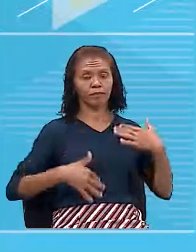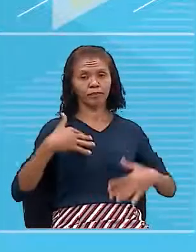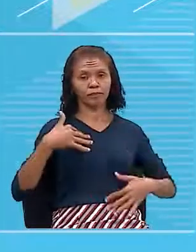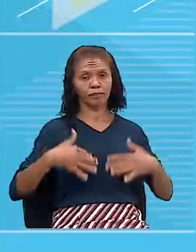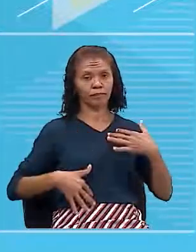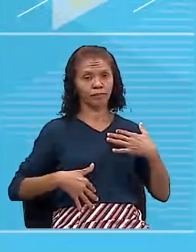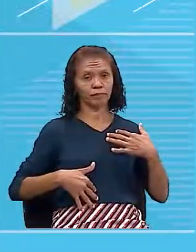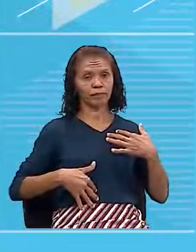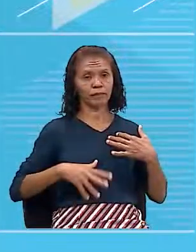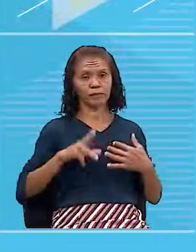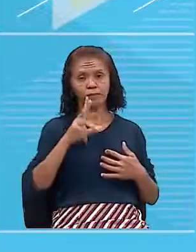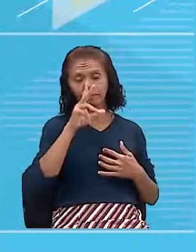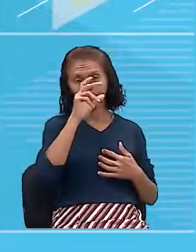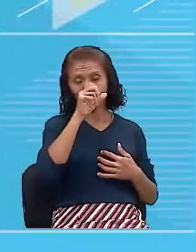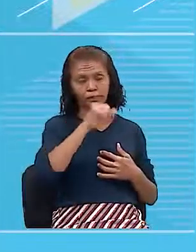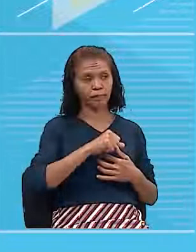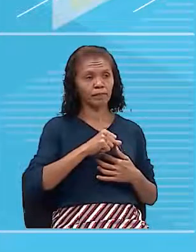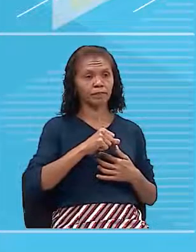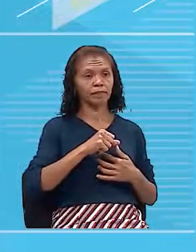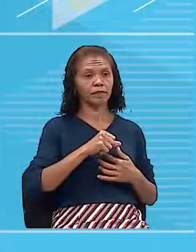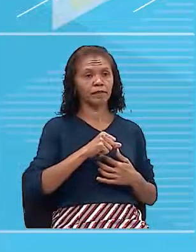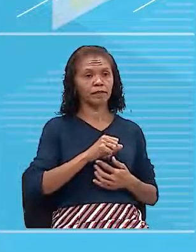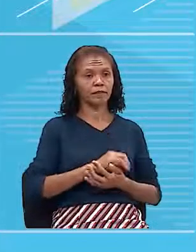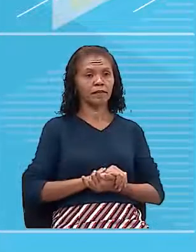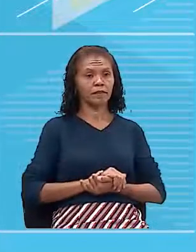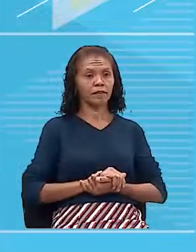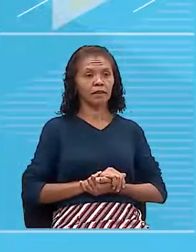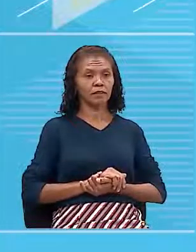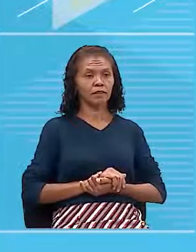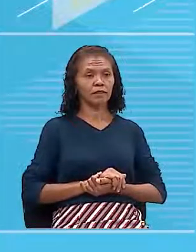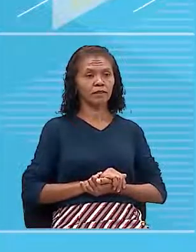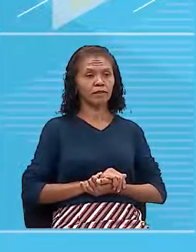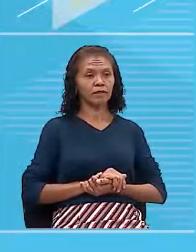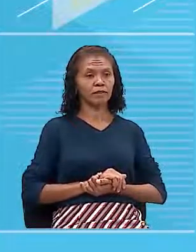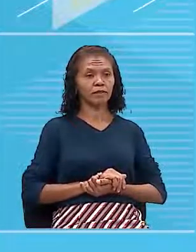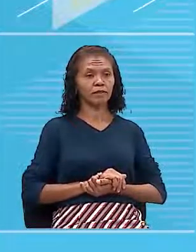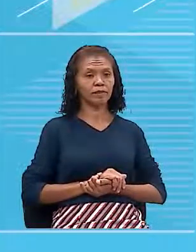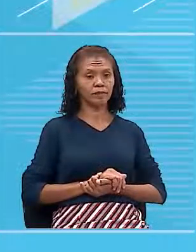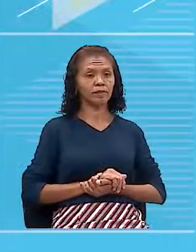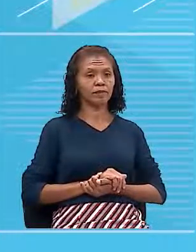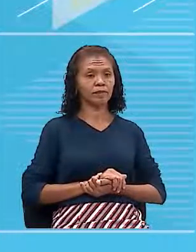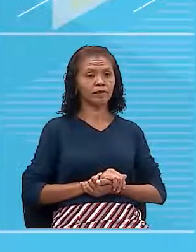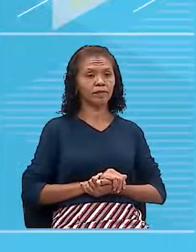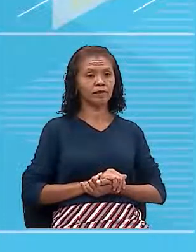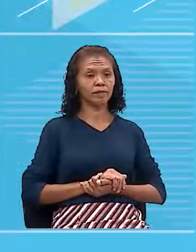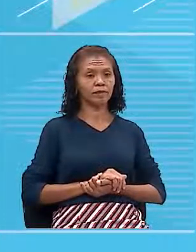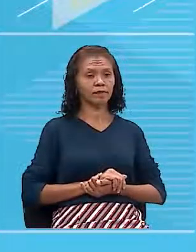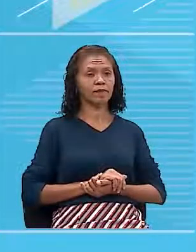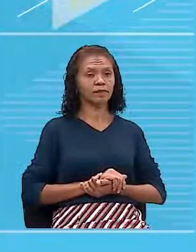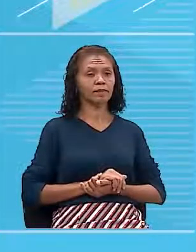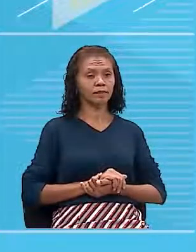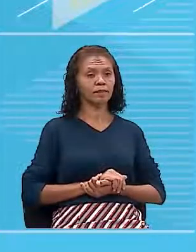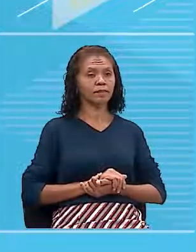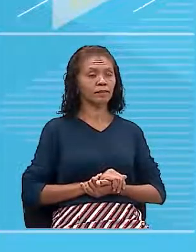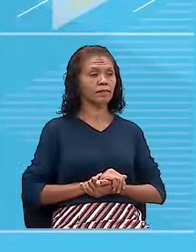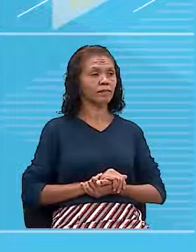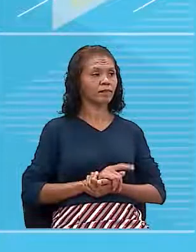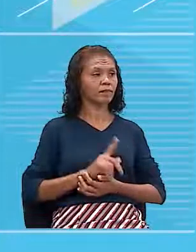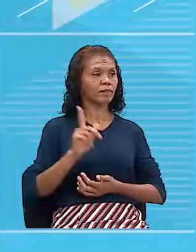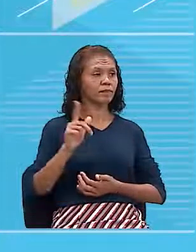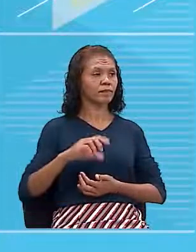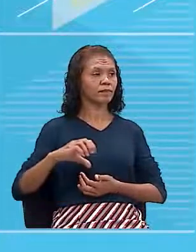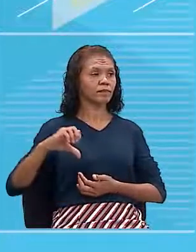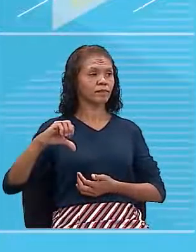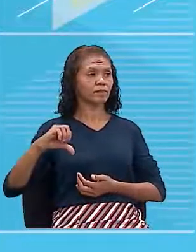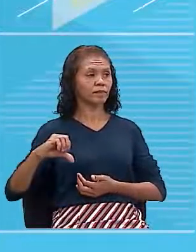suficiente para elevar em um grau celsius 9 g de